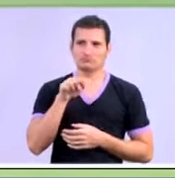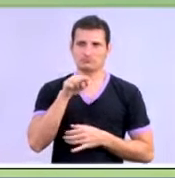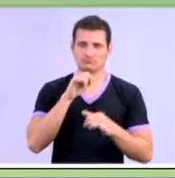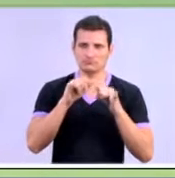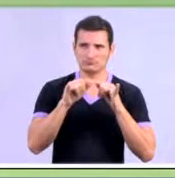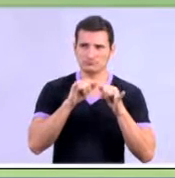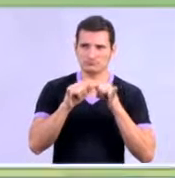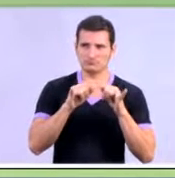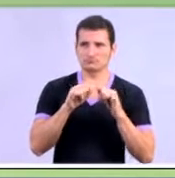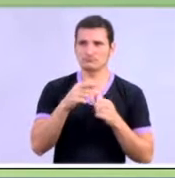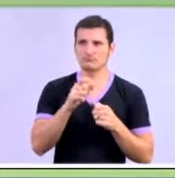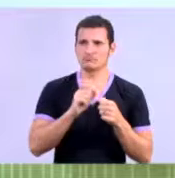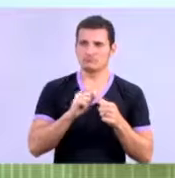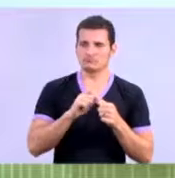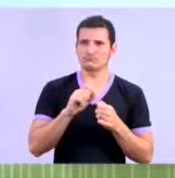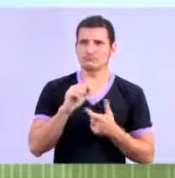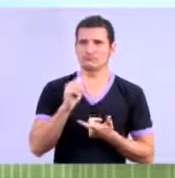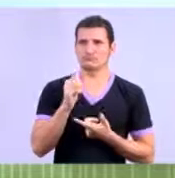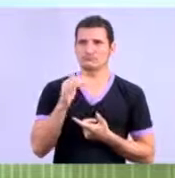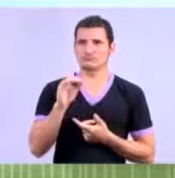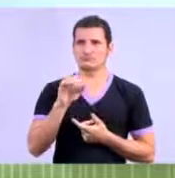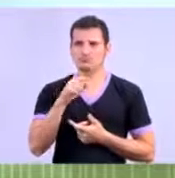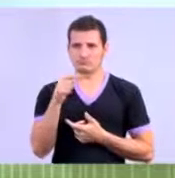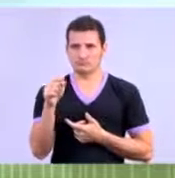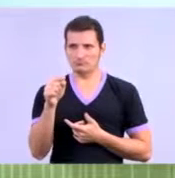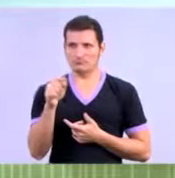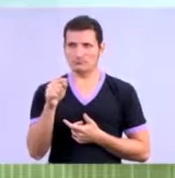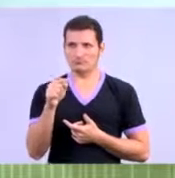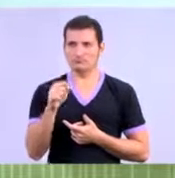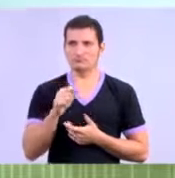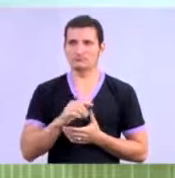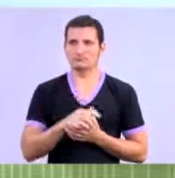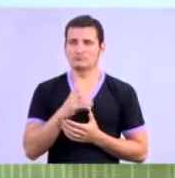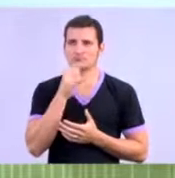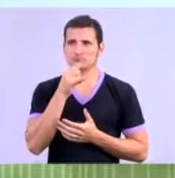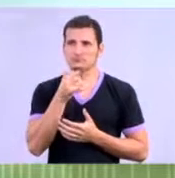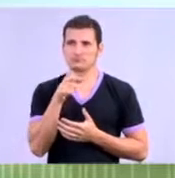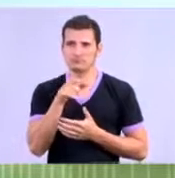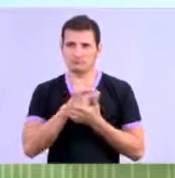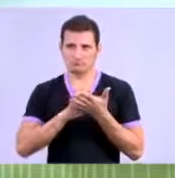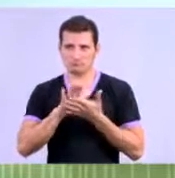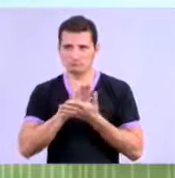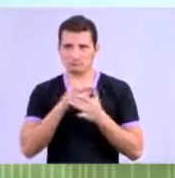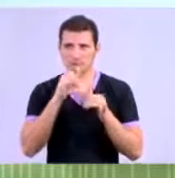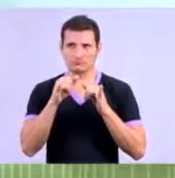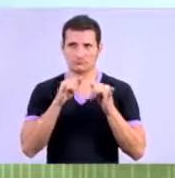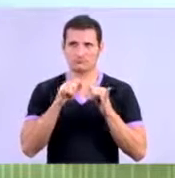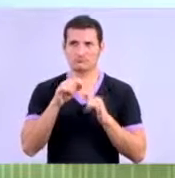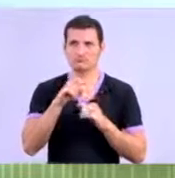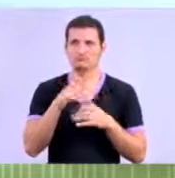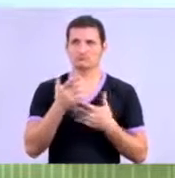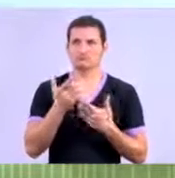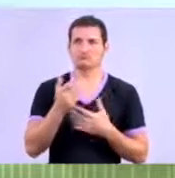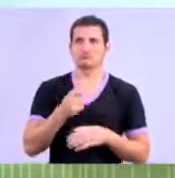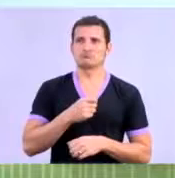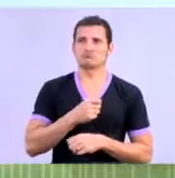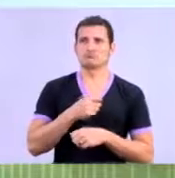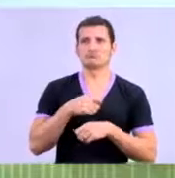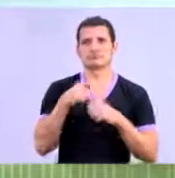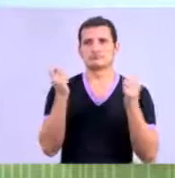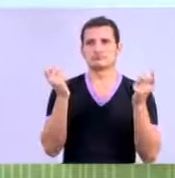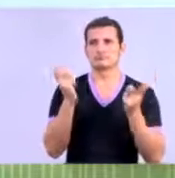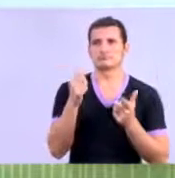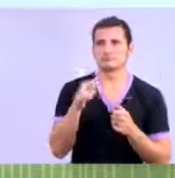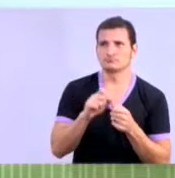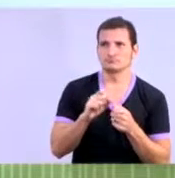para poder executar a ação que ele deve usar, que ele deve executar. Sem essas informações, ele vai ser incapacitado de